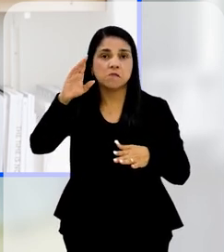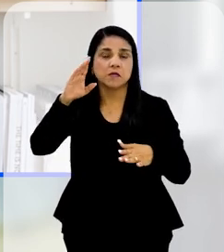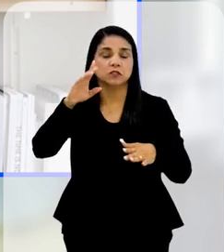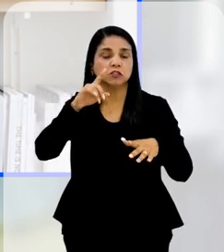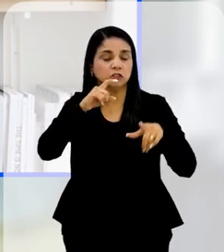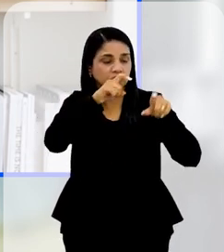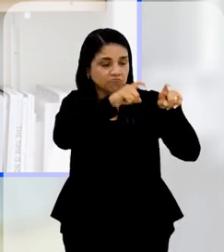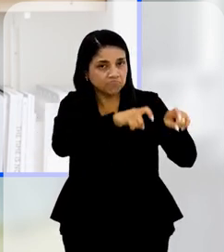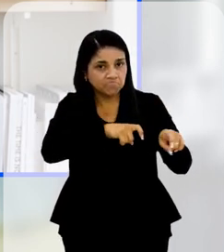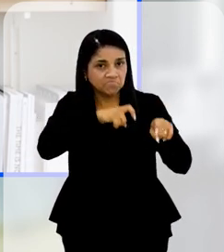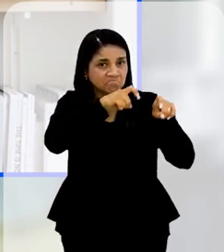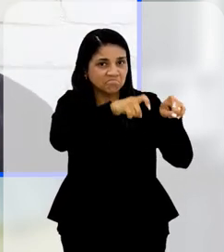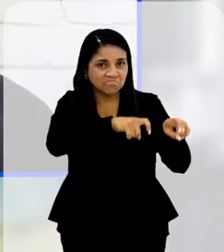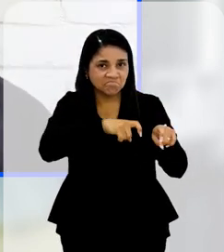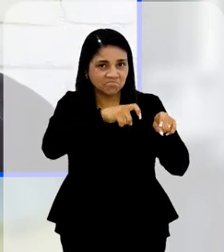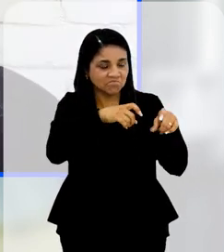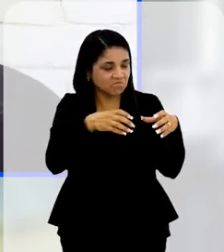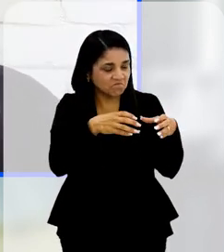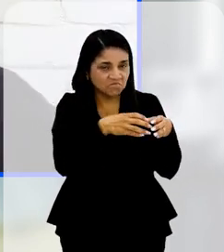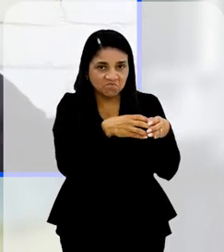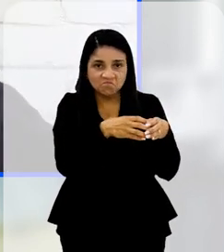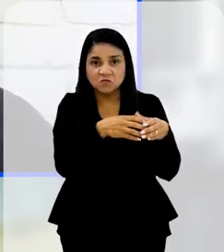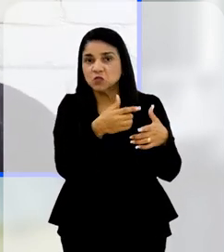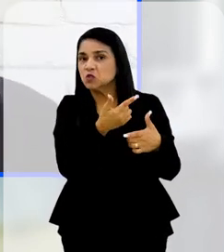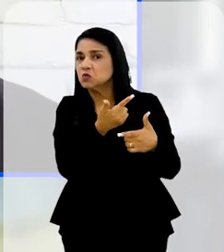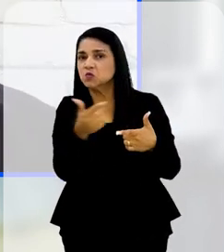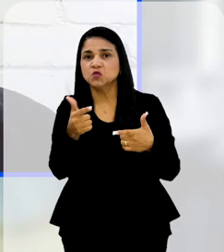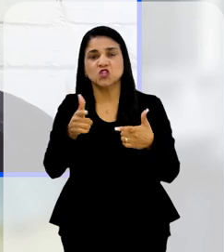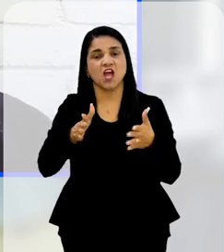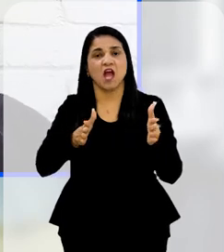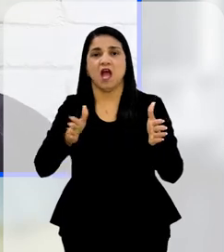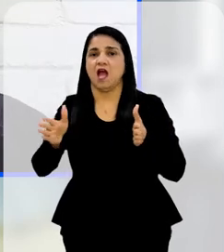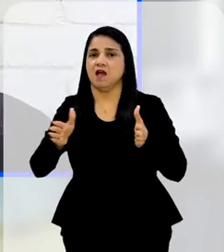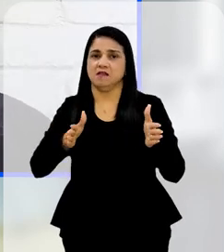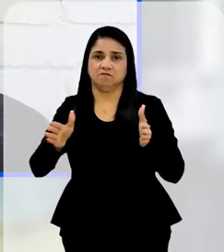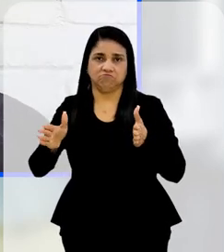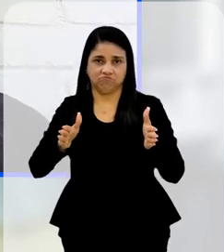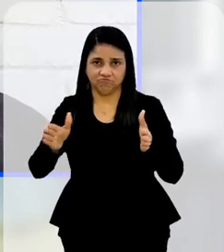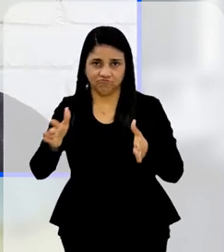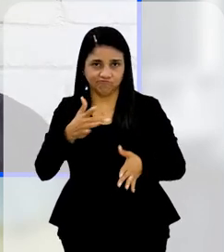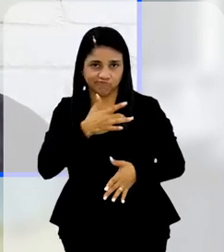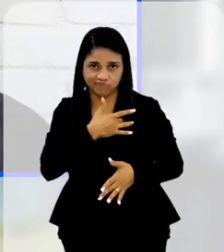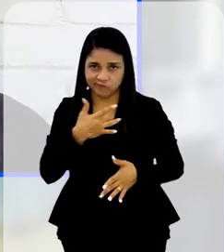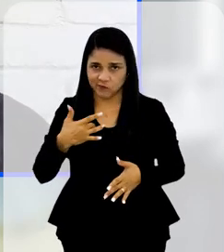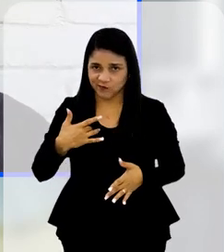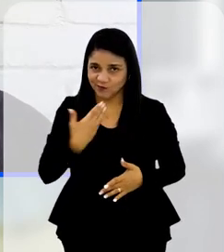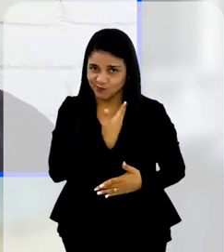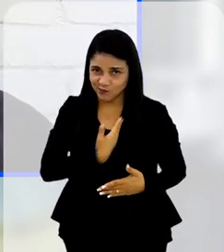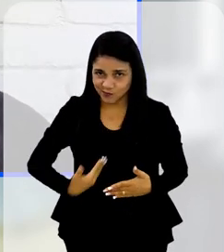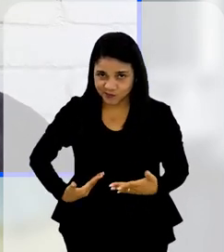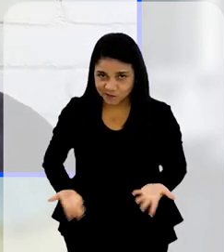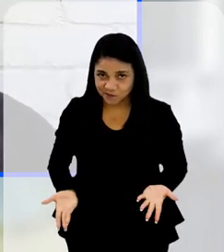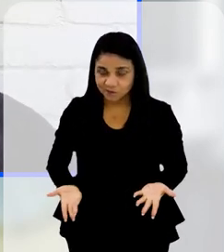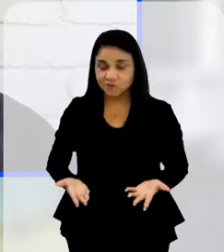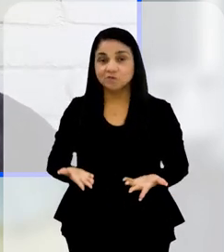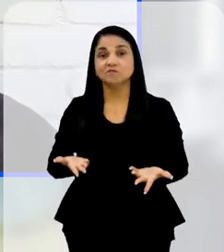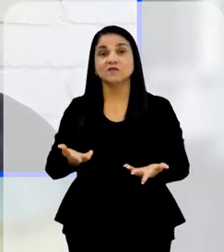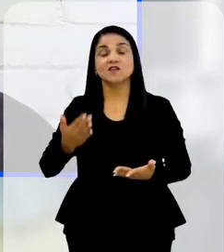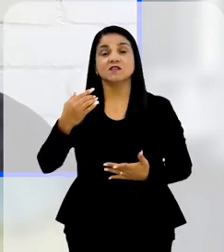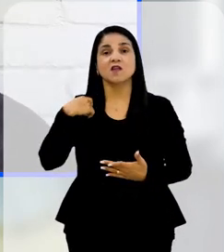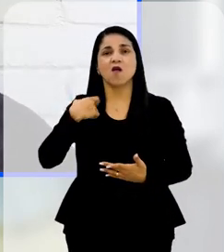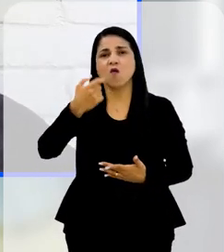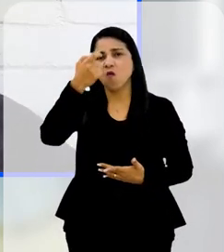acesso à saúde pública. Então, essa consciência adquirida durante